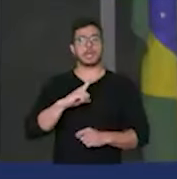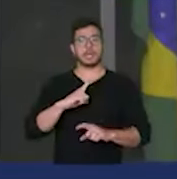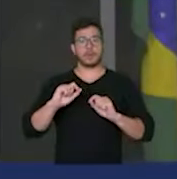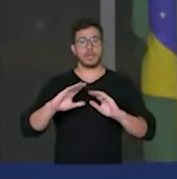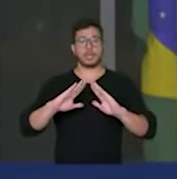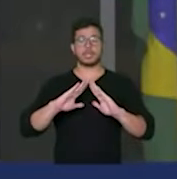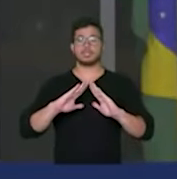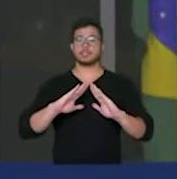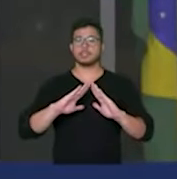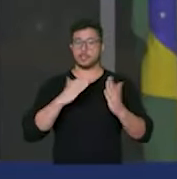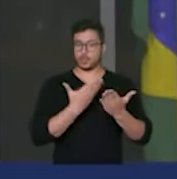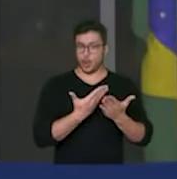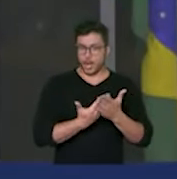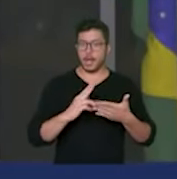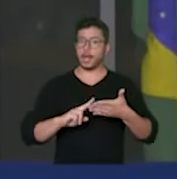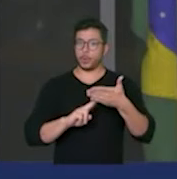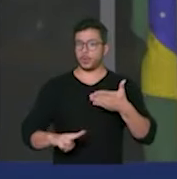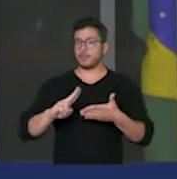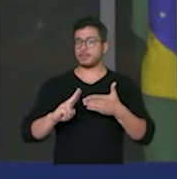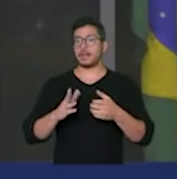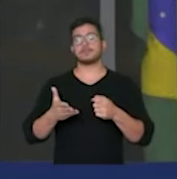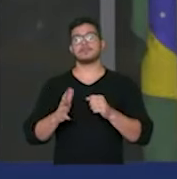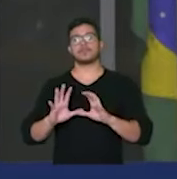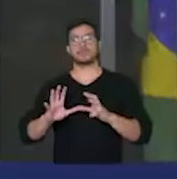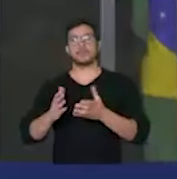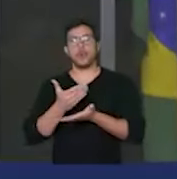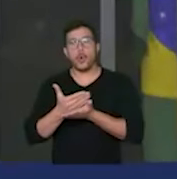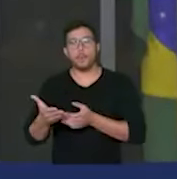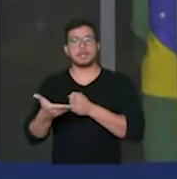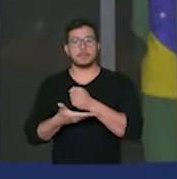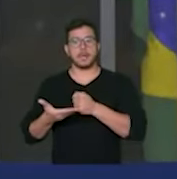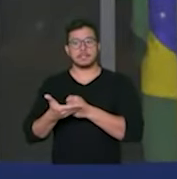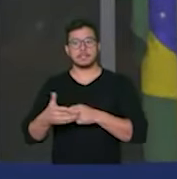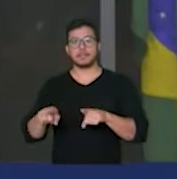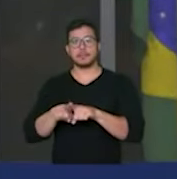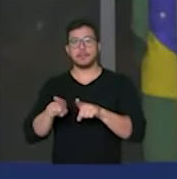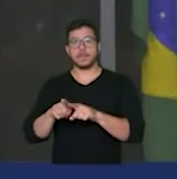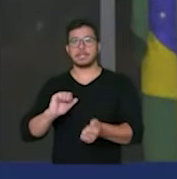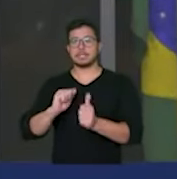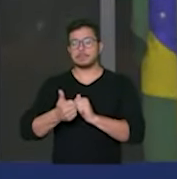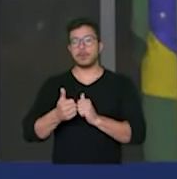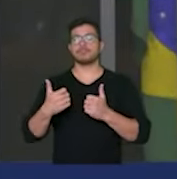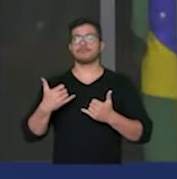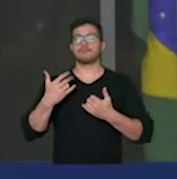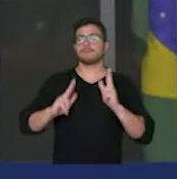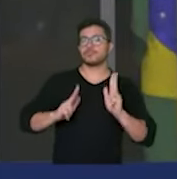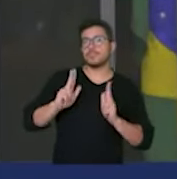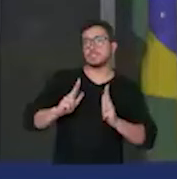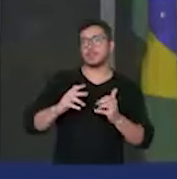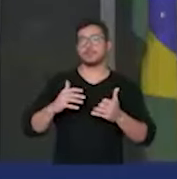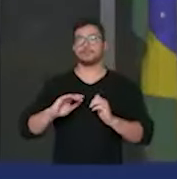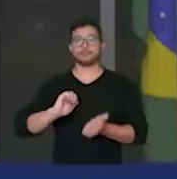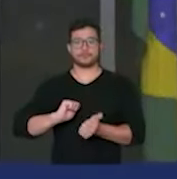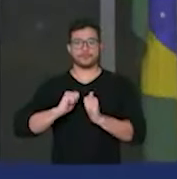universitário, o esporte de base, o esporte de recreação, o esporte competitivo, contempla também o